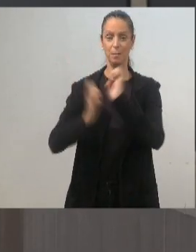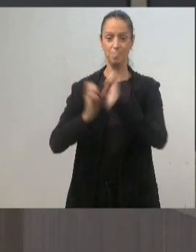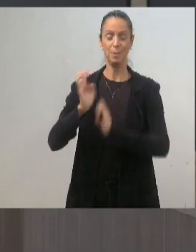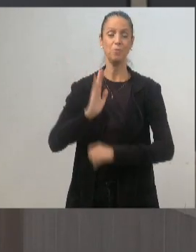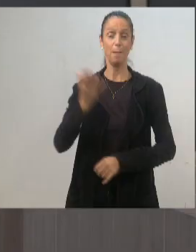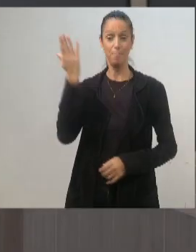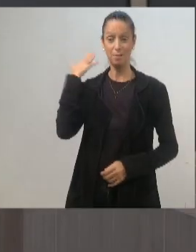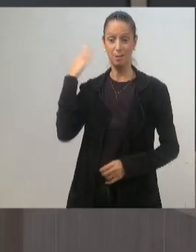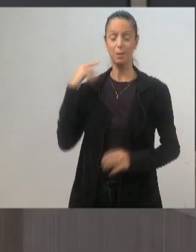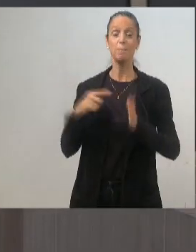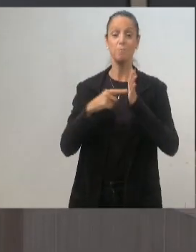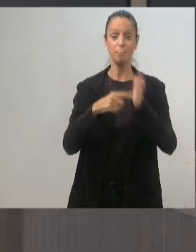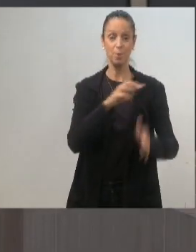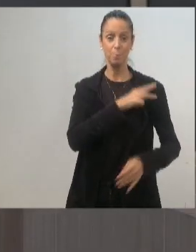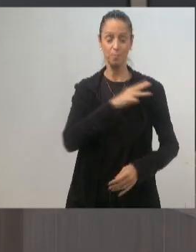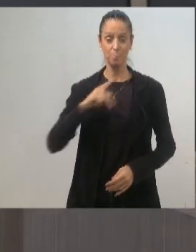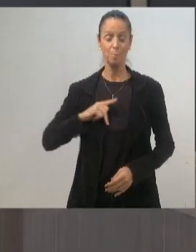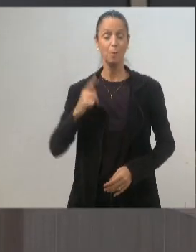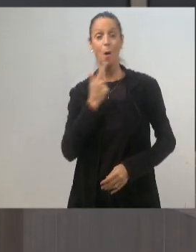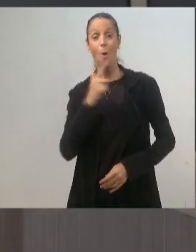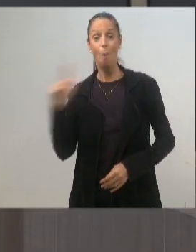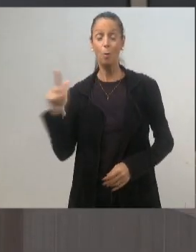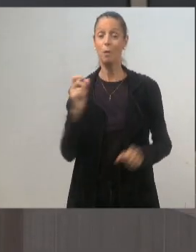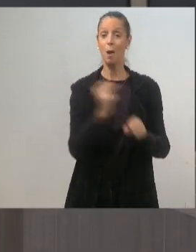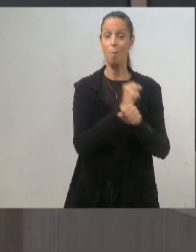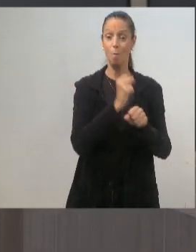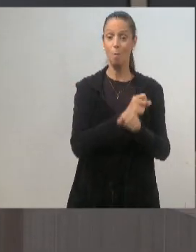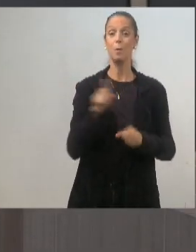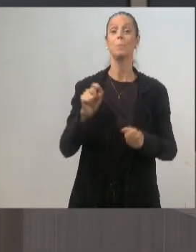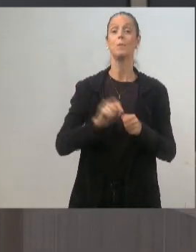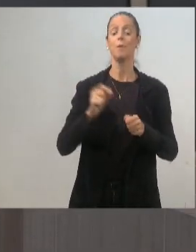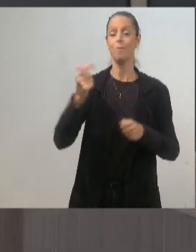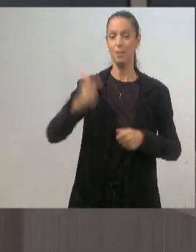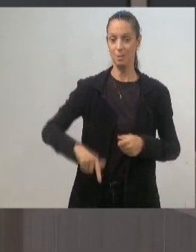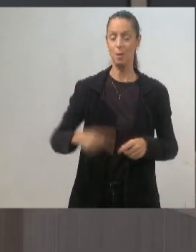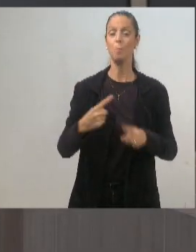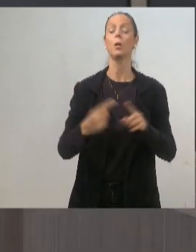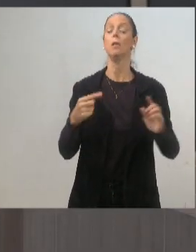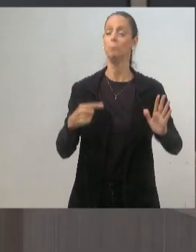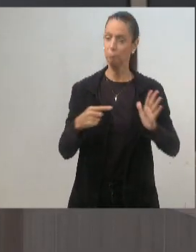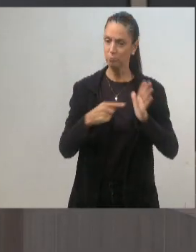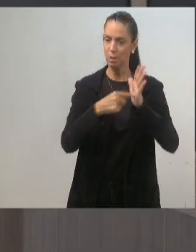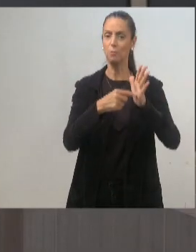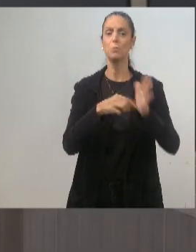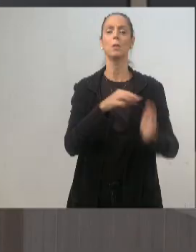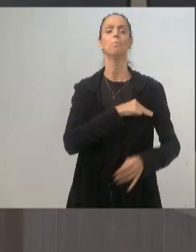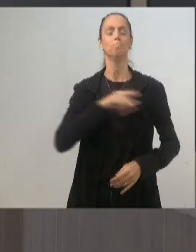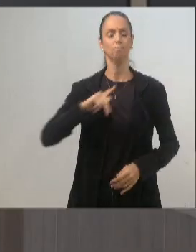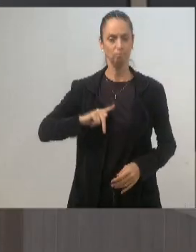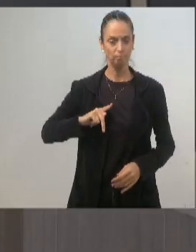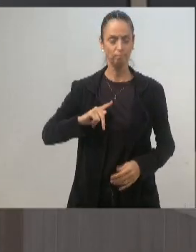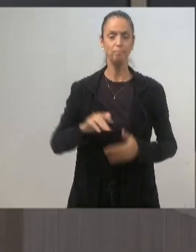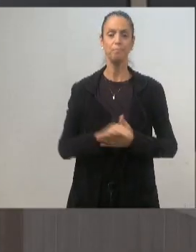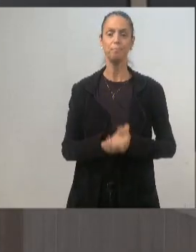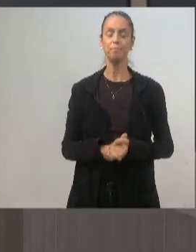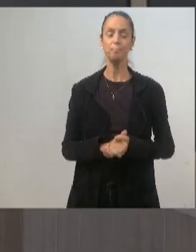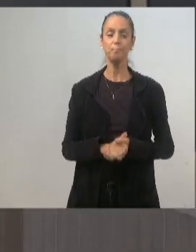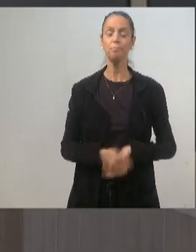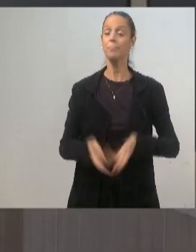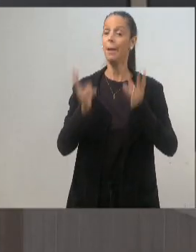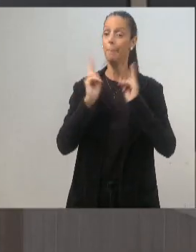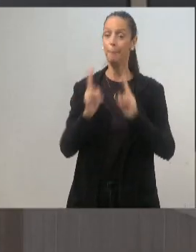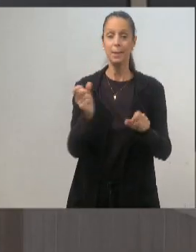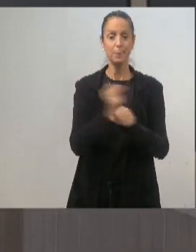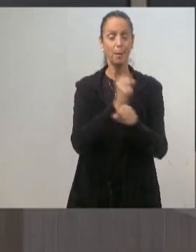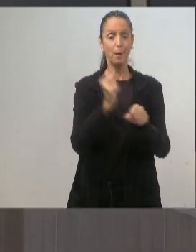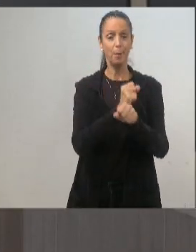denúncia no Ministério Público de uma outra obra que ele teve que refazer, porque eu fiz a denúncia no Ministério Público, ele teve que refazer. É da mesma obra que